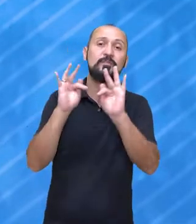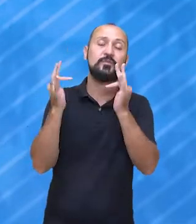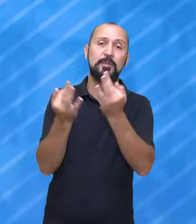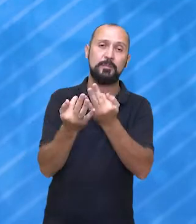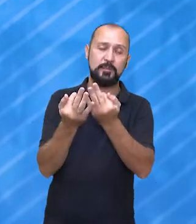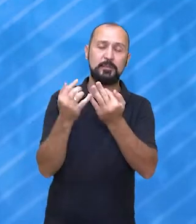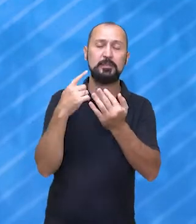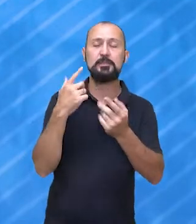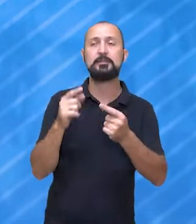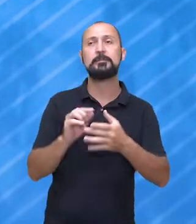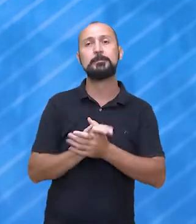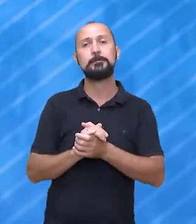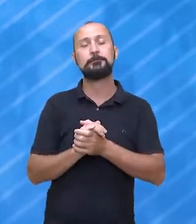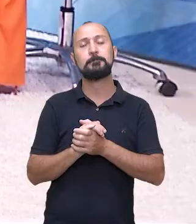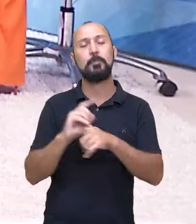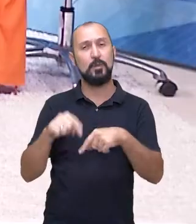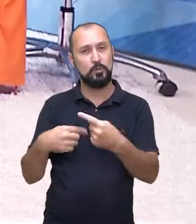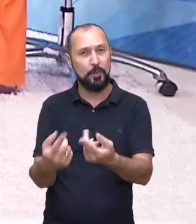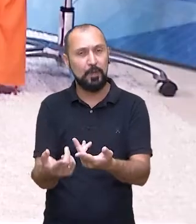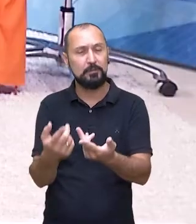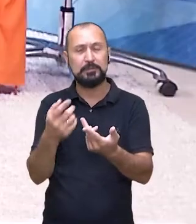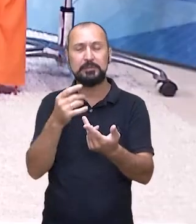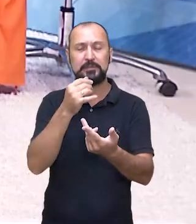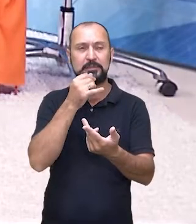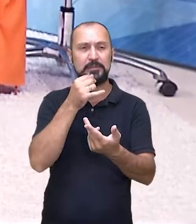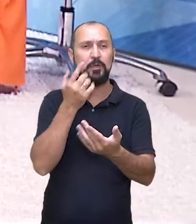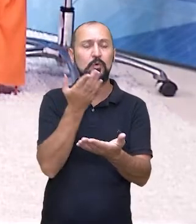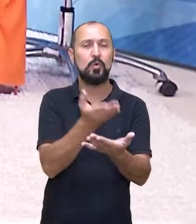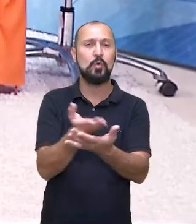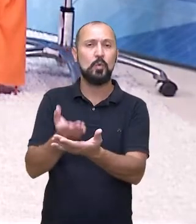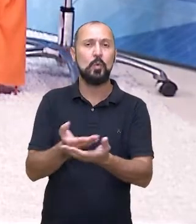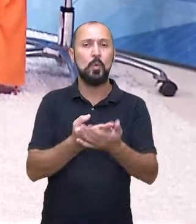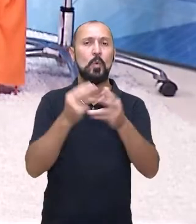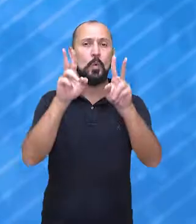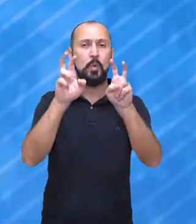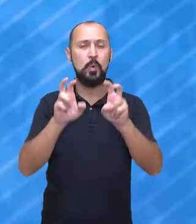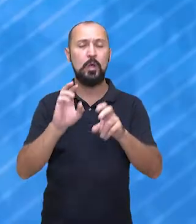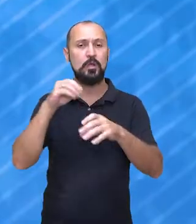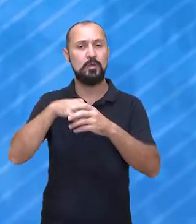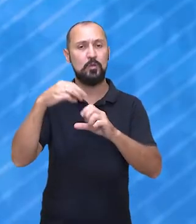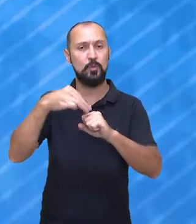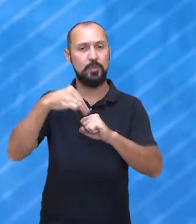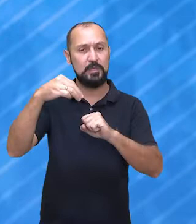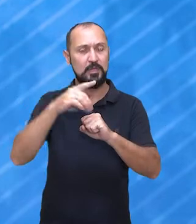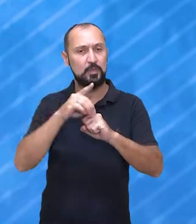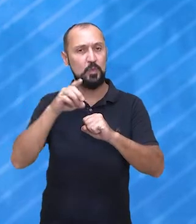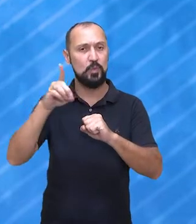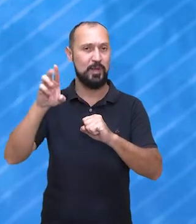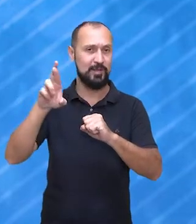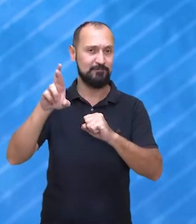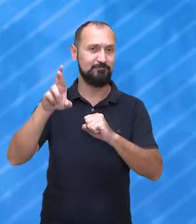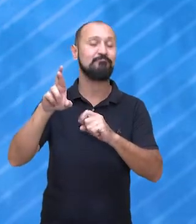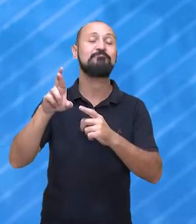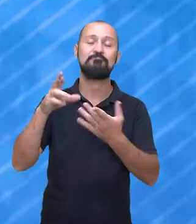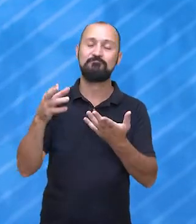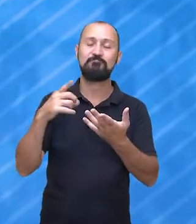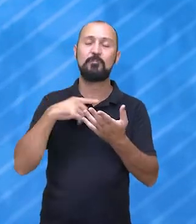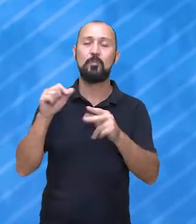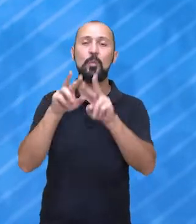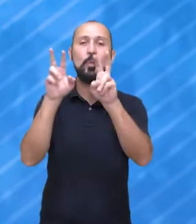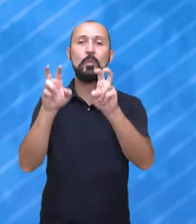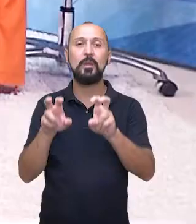que surgiram era na área do direito de família e bom e depois disso eu estudei esses assuntos tanto no mercado quanto no